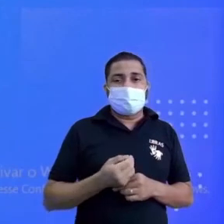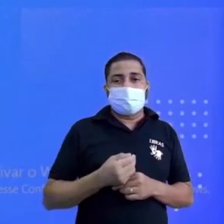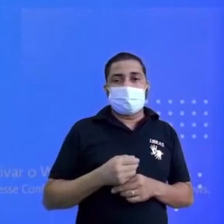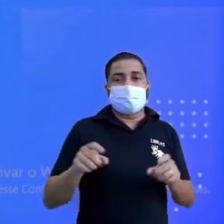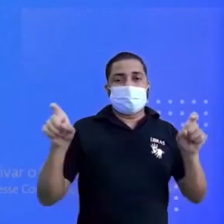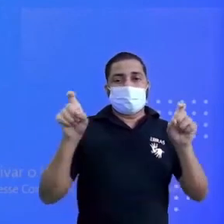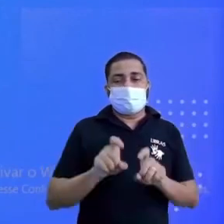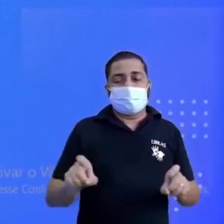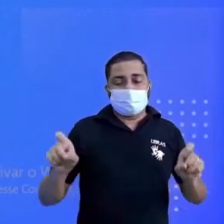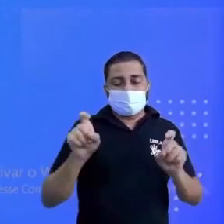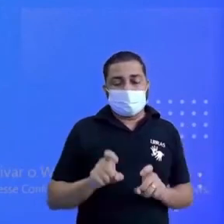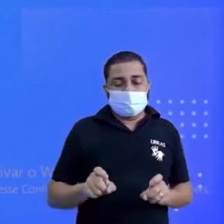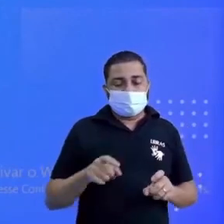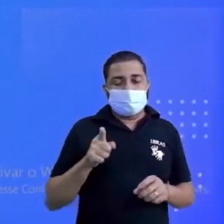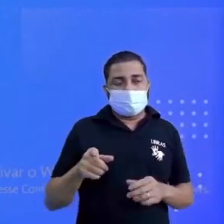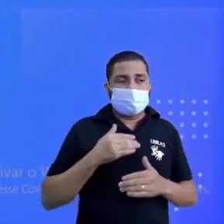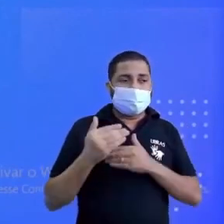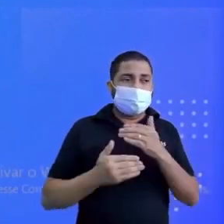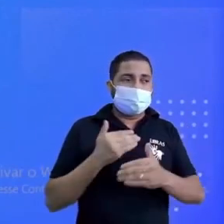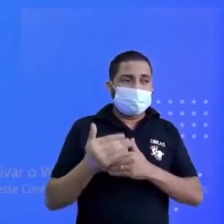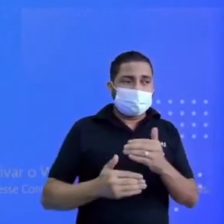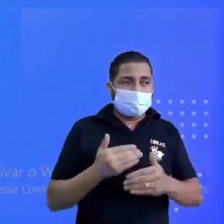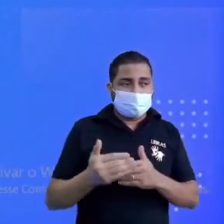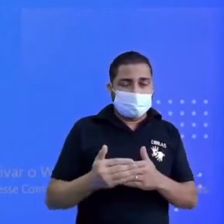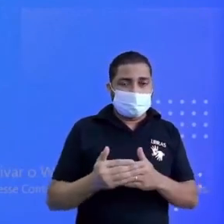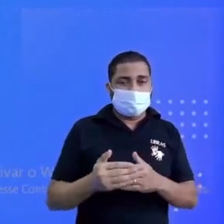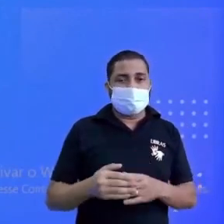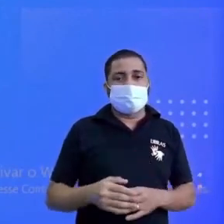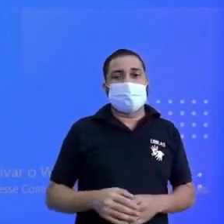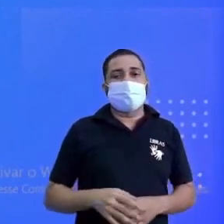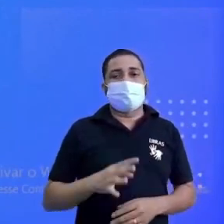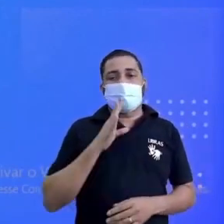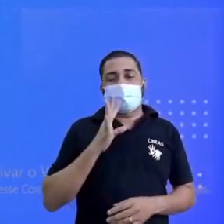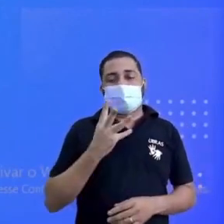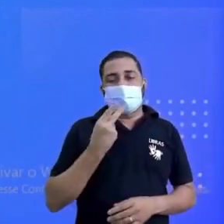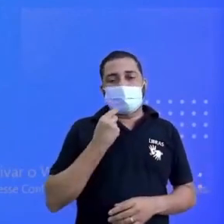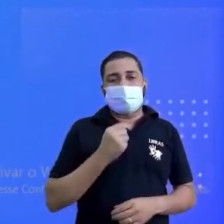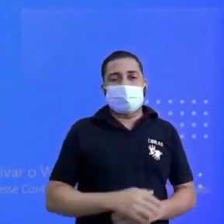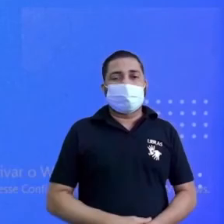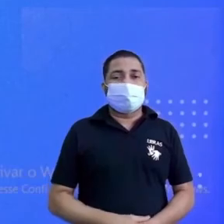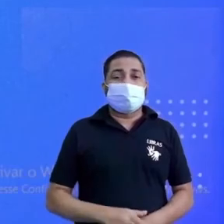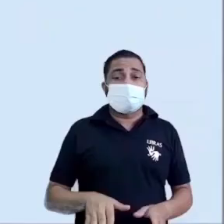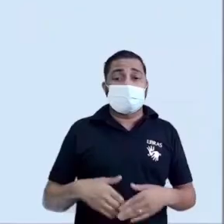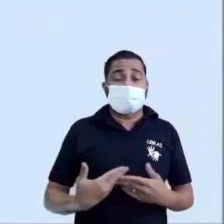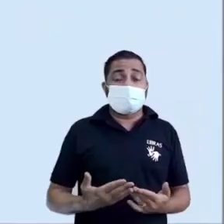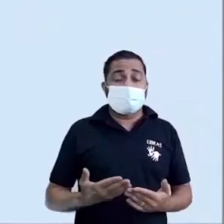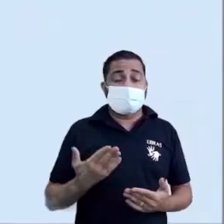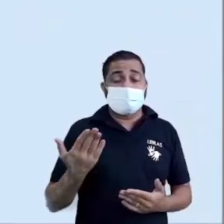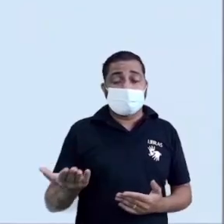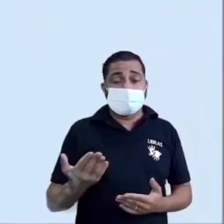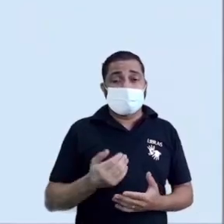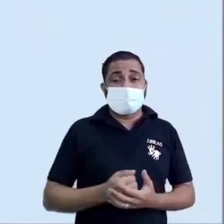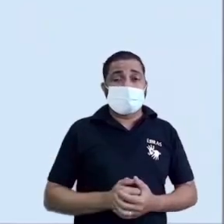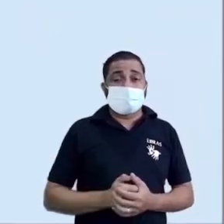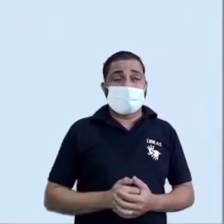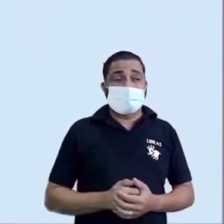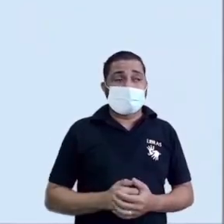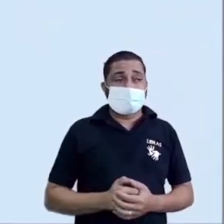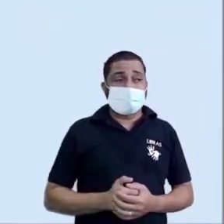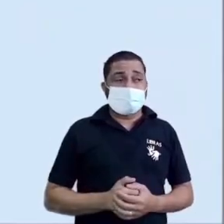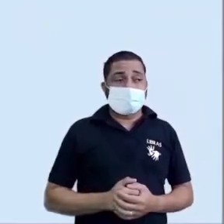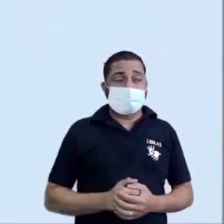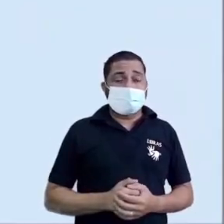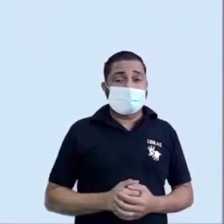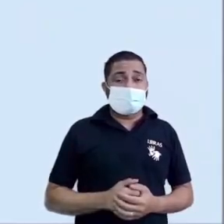tá certo? E aí você desenvolve através daqueles nossos softwares conhecidos, tá certo? Então essa é a